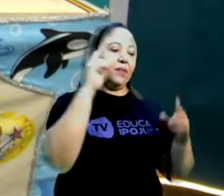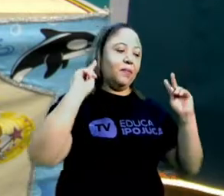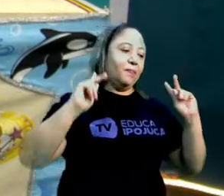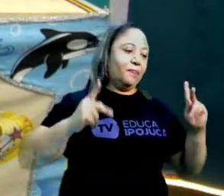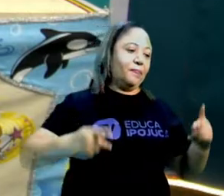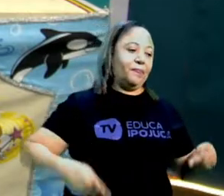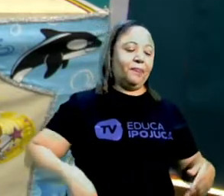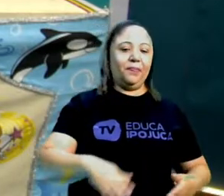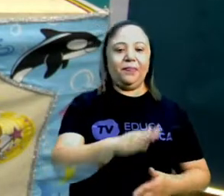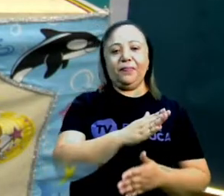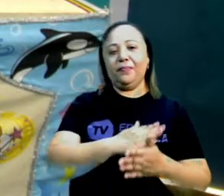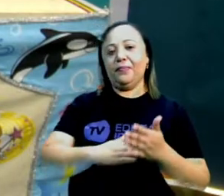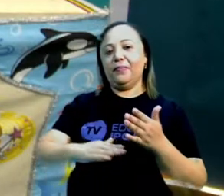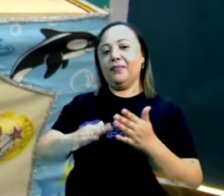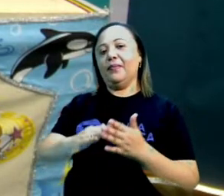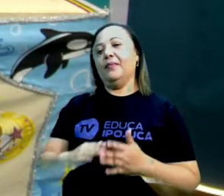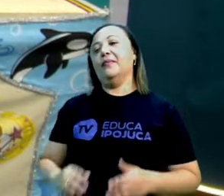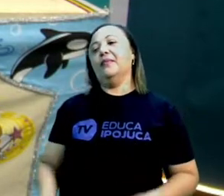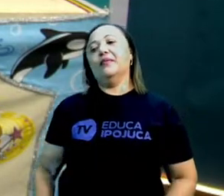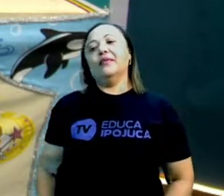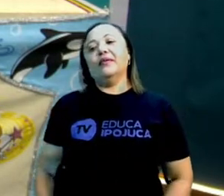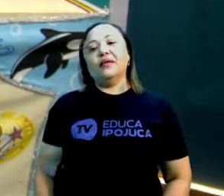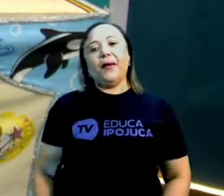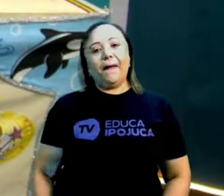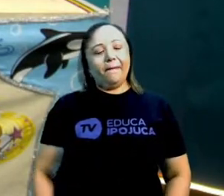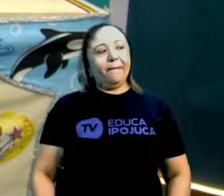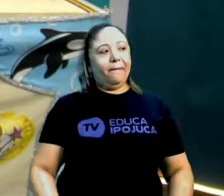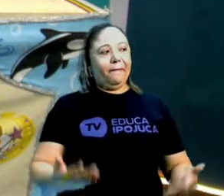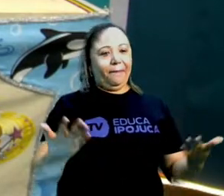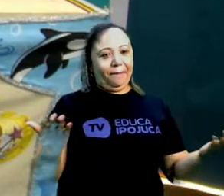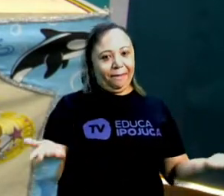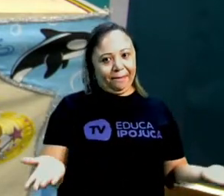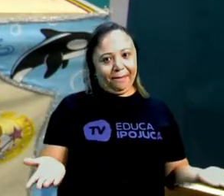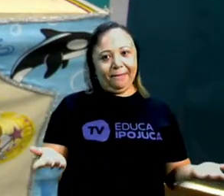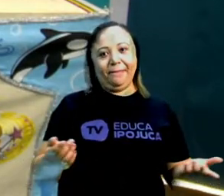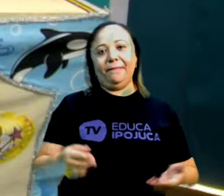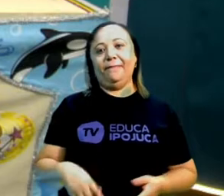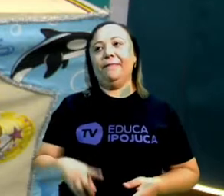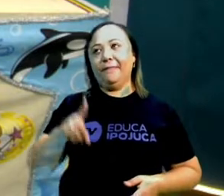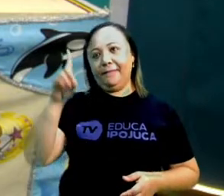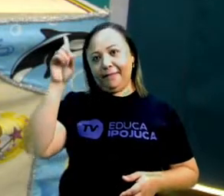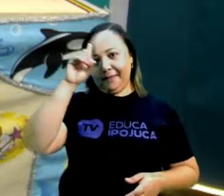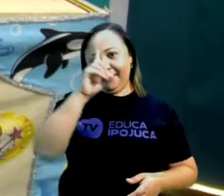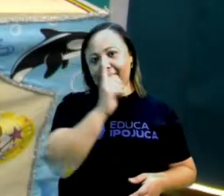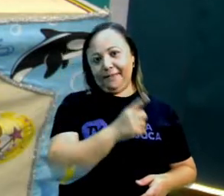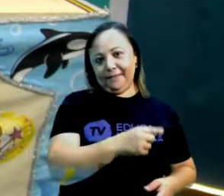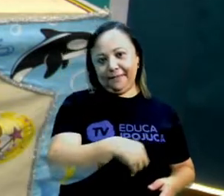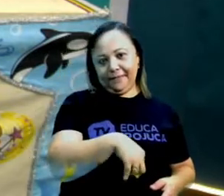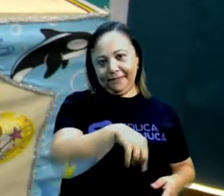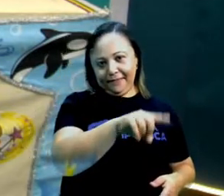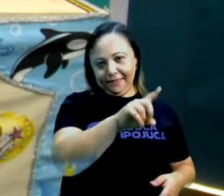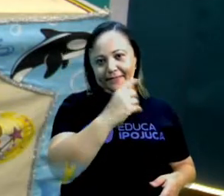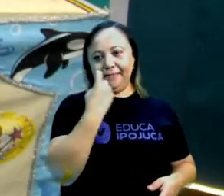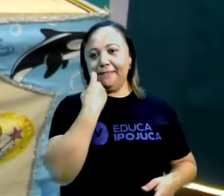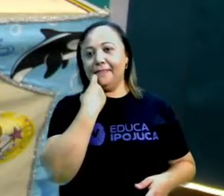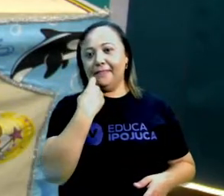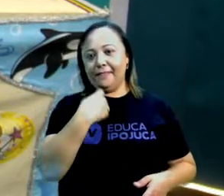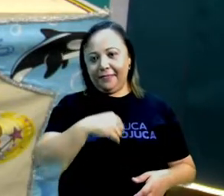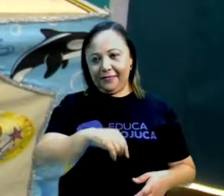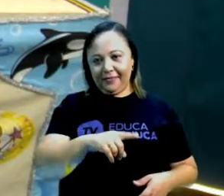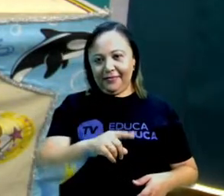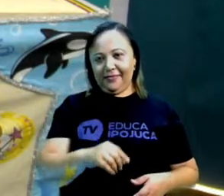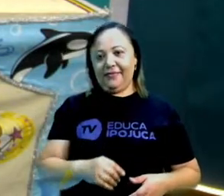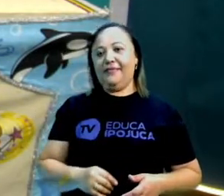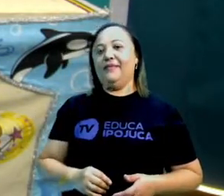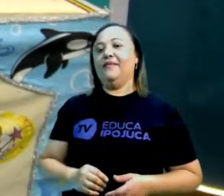animais, tudo? Verdade. Não é isso? Então, crianças, quando Papai do Céu deu a ordem pra aquele peixe